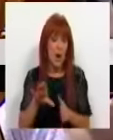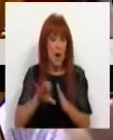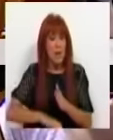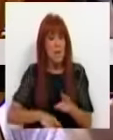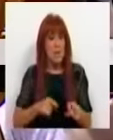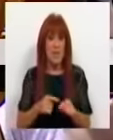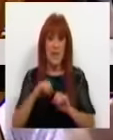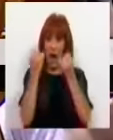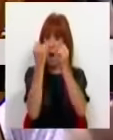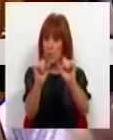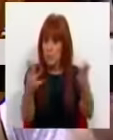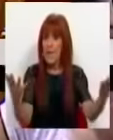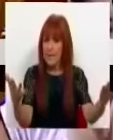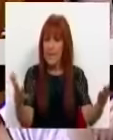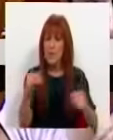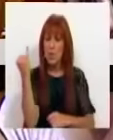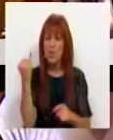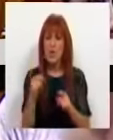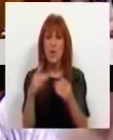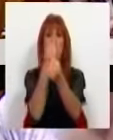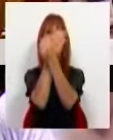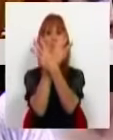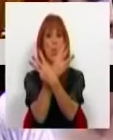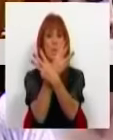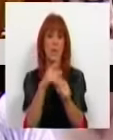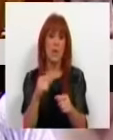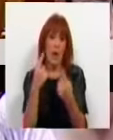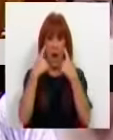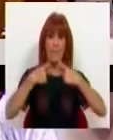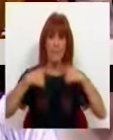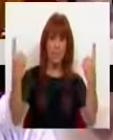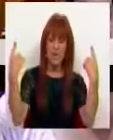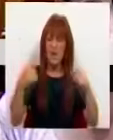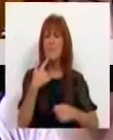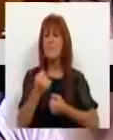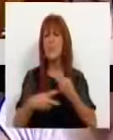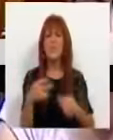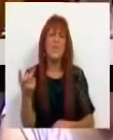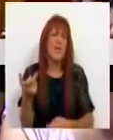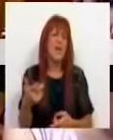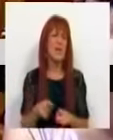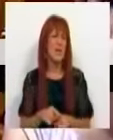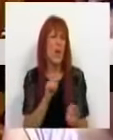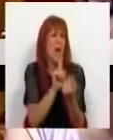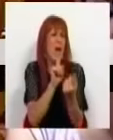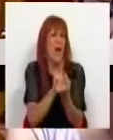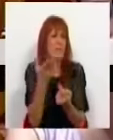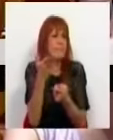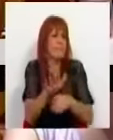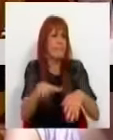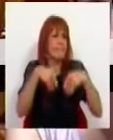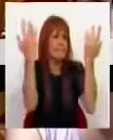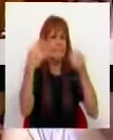condição dessa autonomia. O Instituto de Emprego e Formação Profissional, que é um instituto público, tem muitas debilidades, não tem um atendimento, por